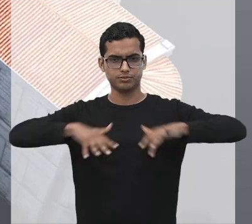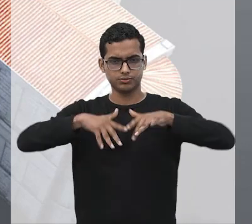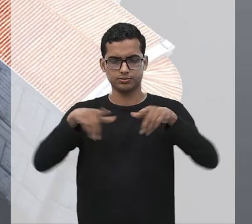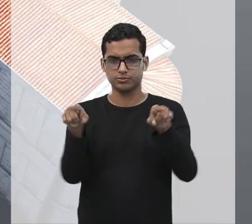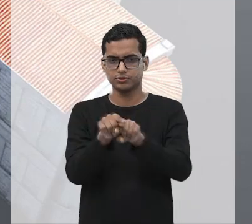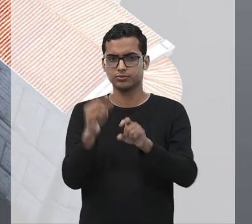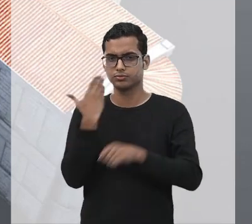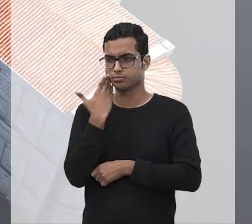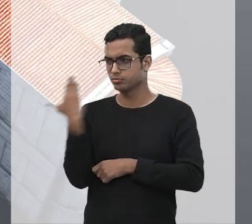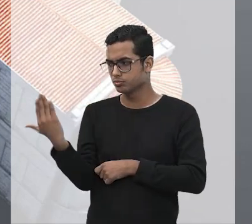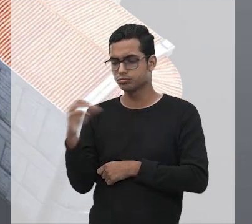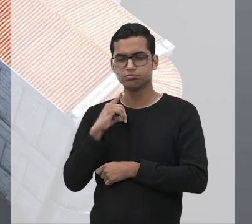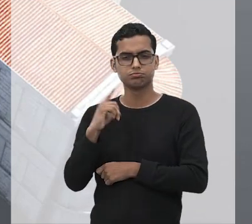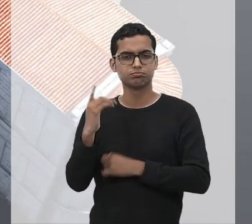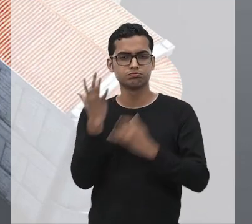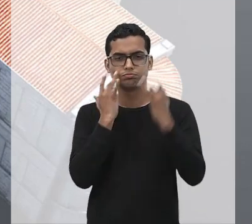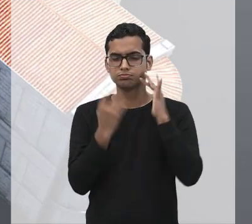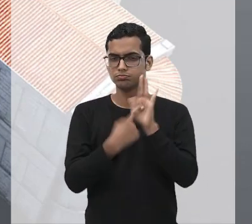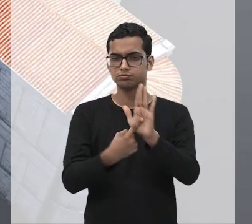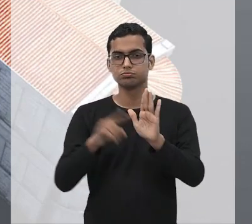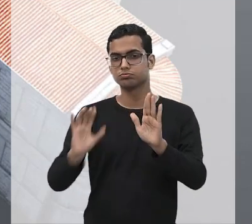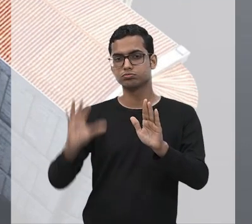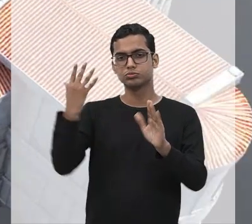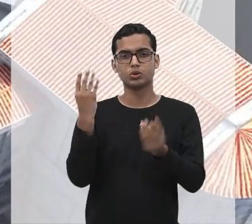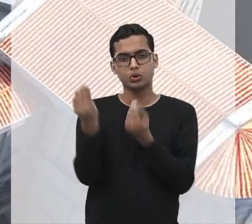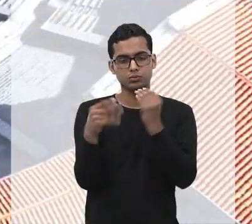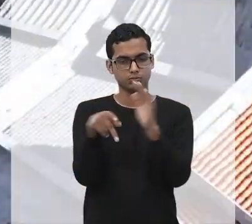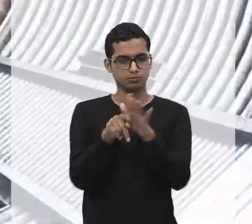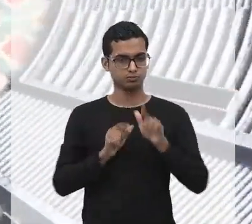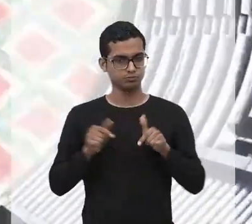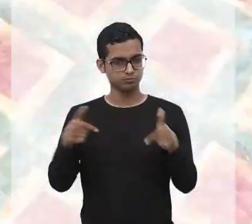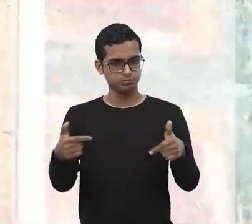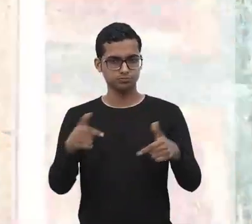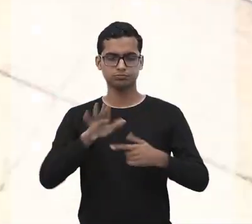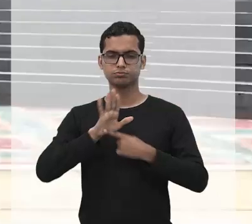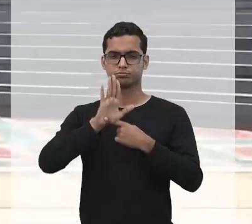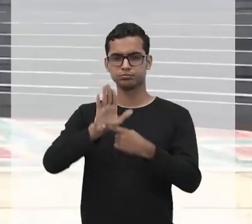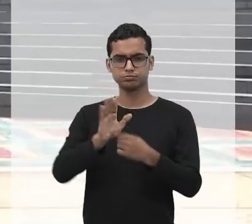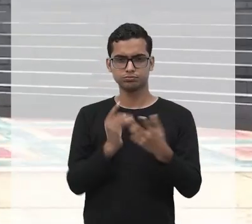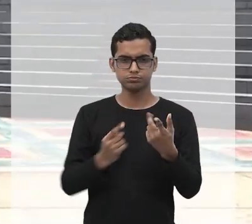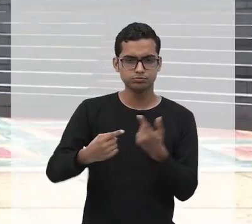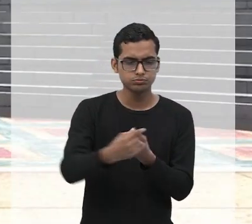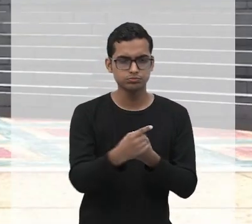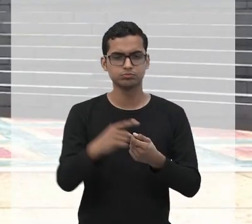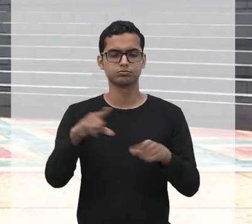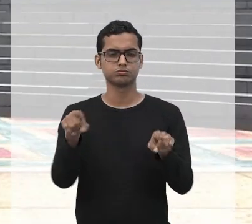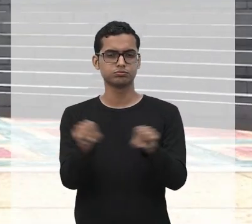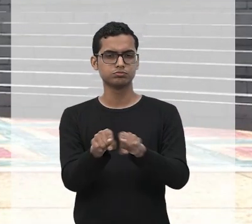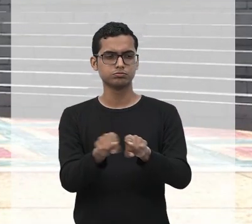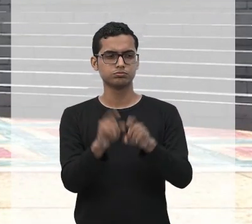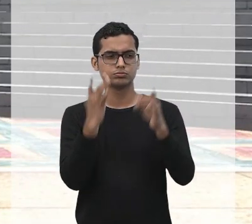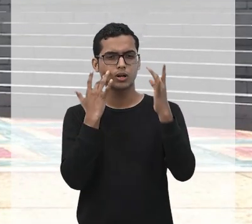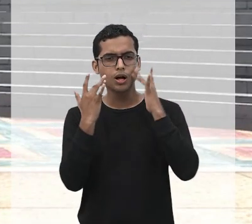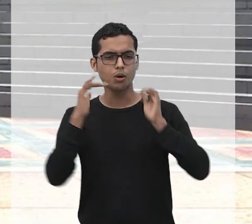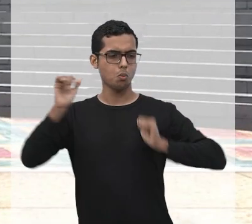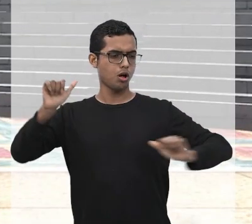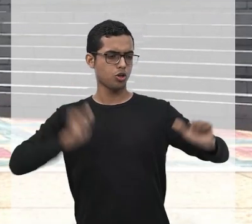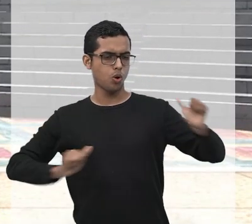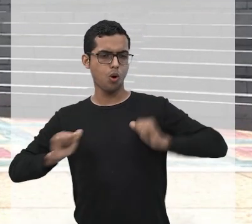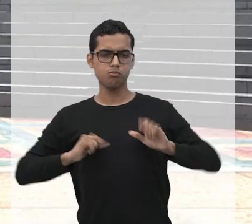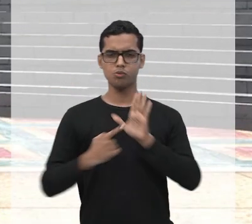que a encenação acontece aí no palco, como a gente viu, aqui no meio acontece a encenação e toda a plateia ao